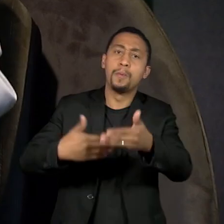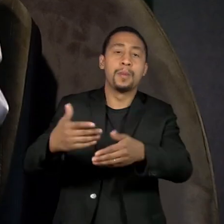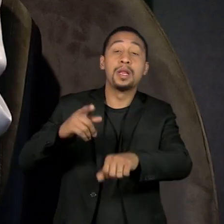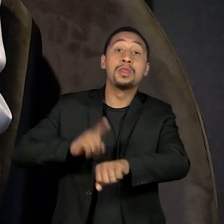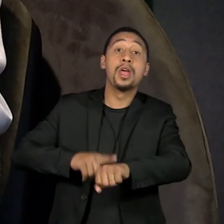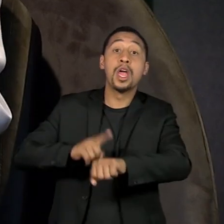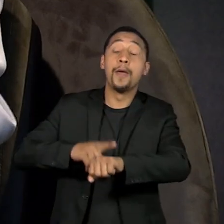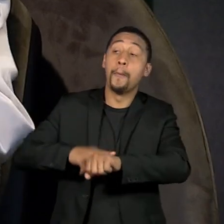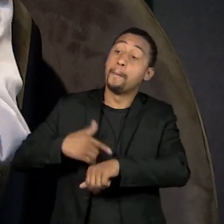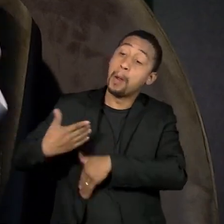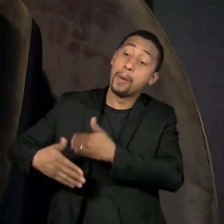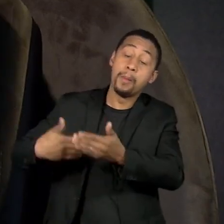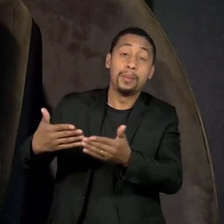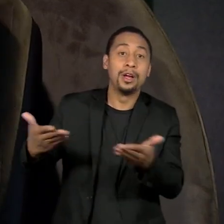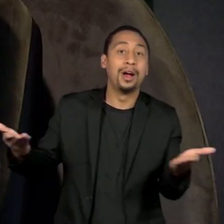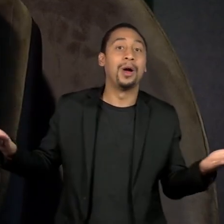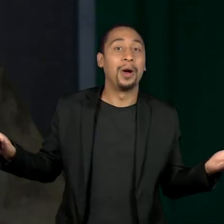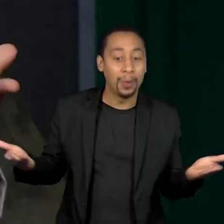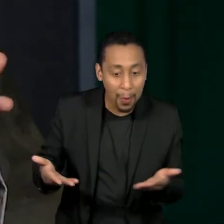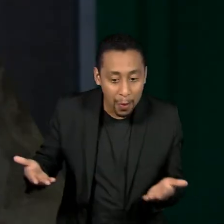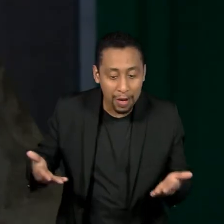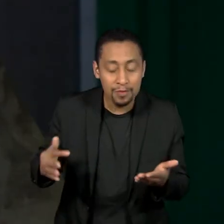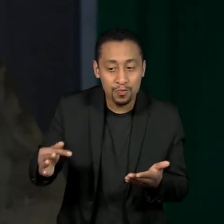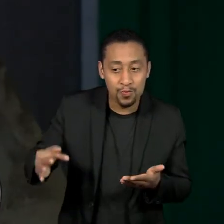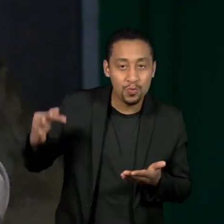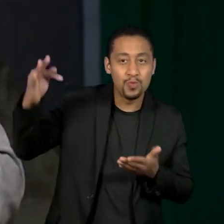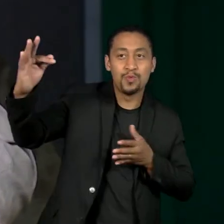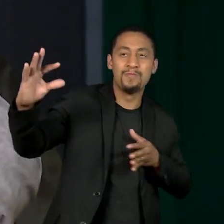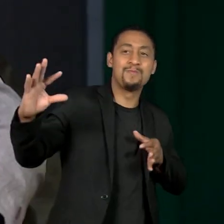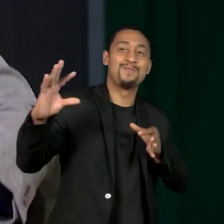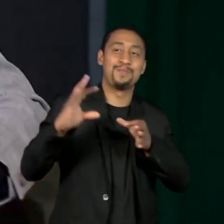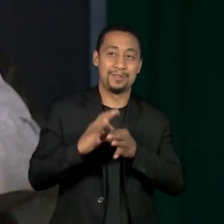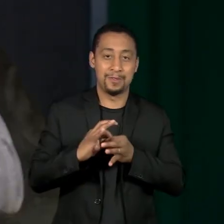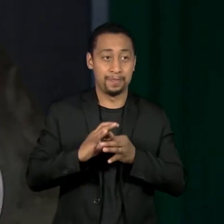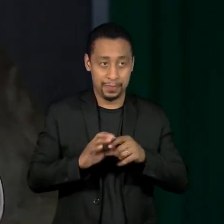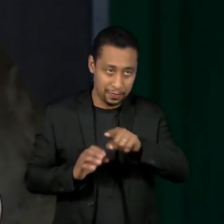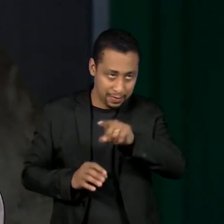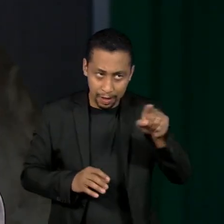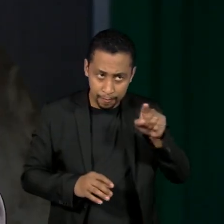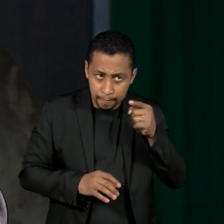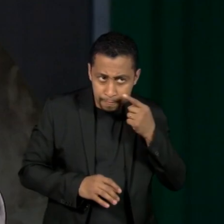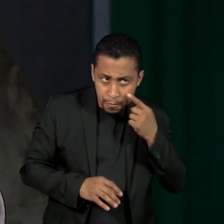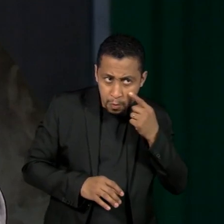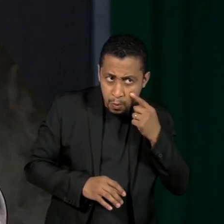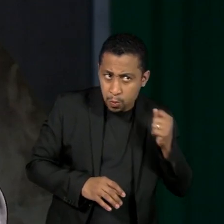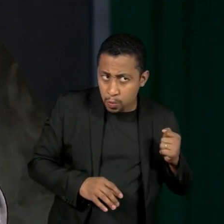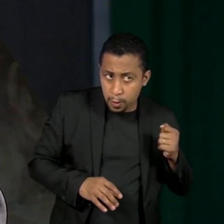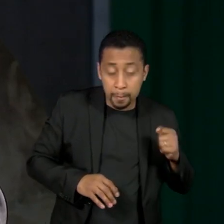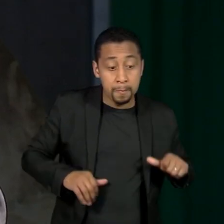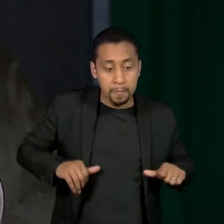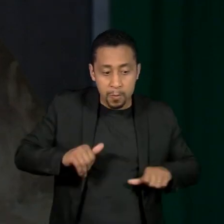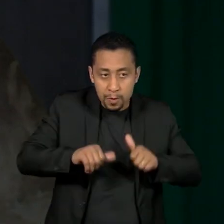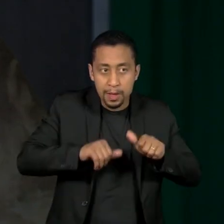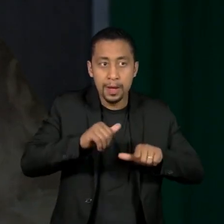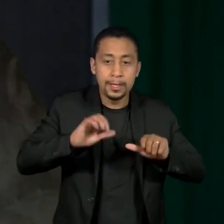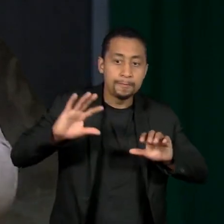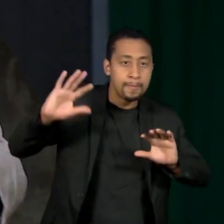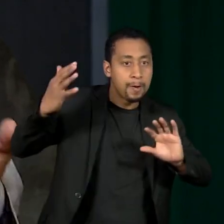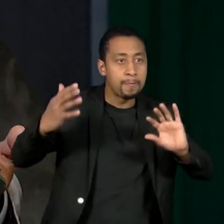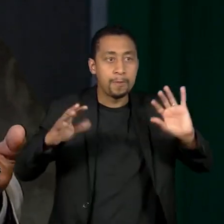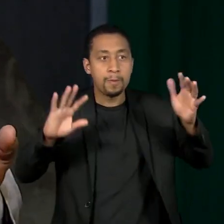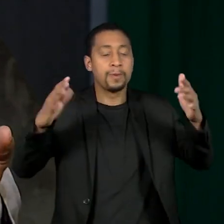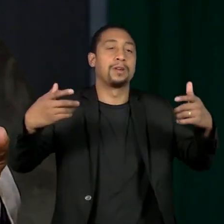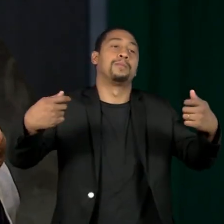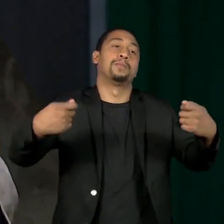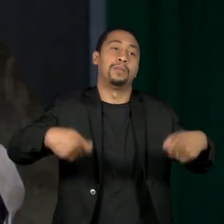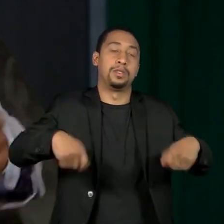este presente já é o futuro. Vocês viram que para fazer mudança, para fazer transformação, é preciso